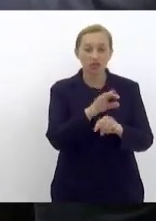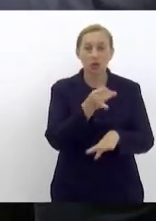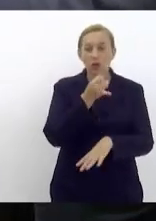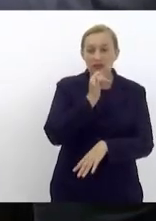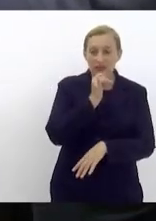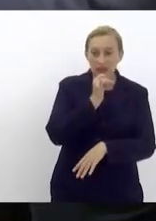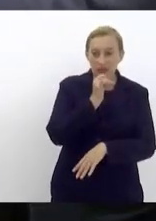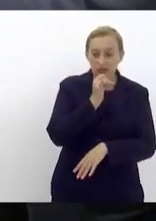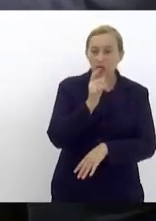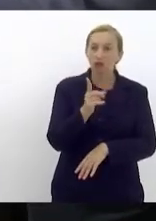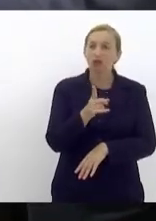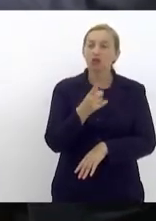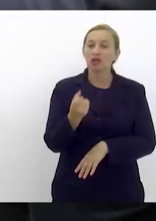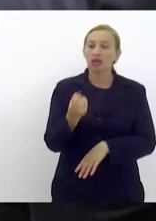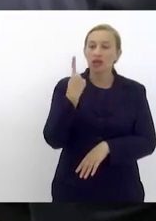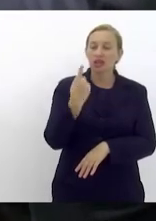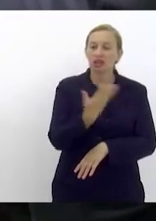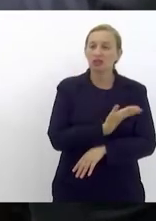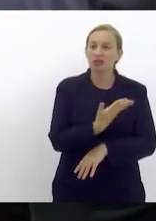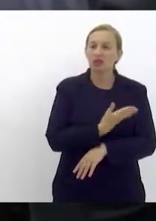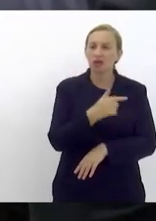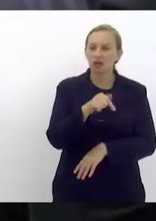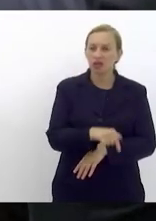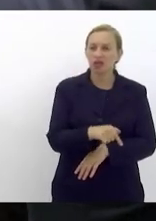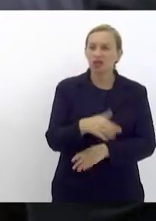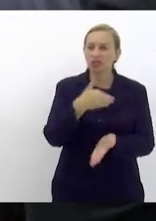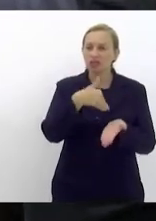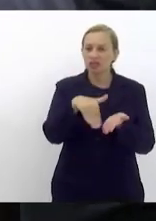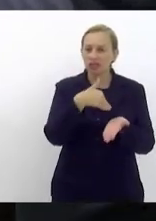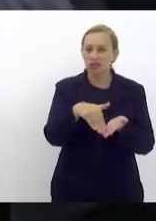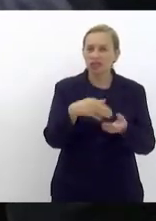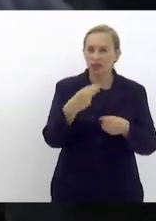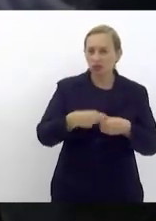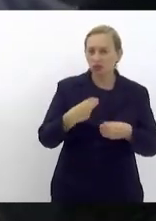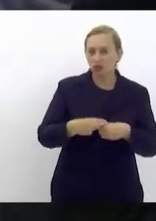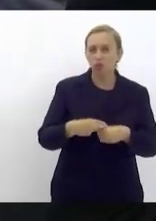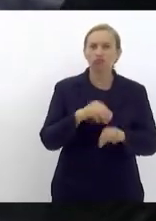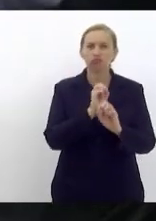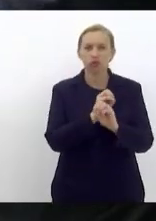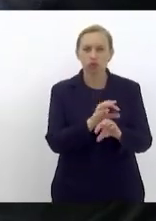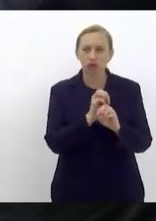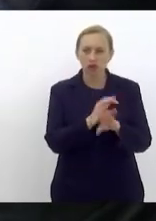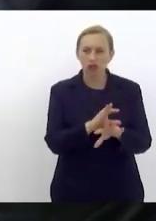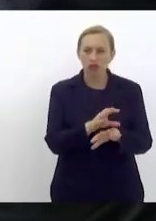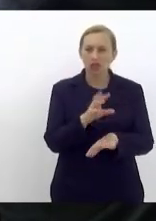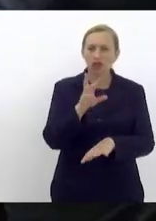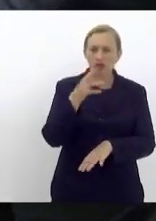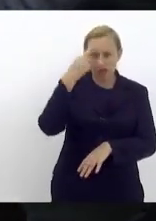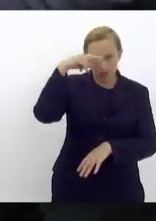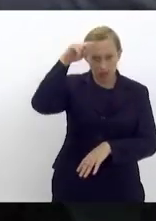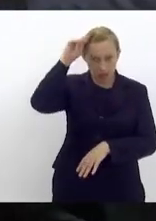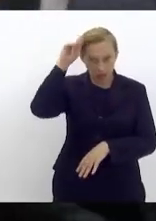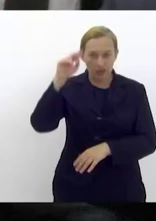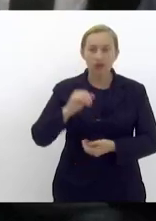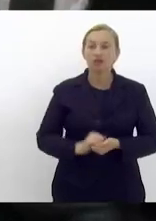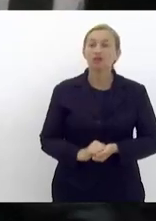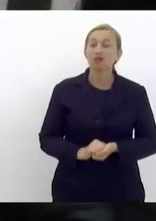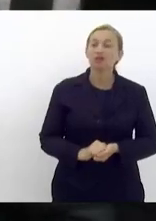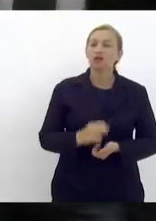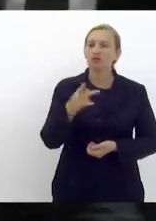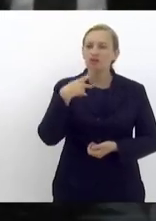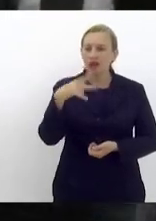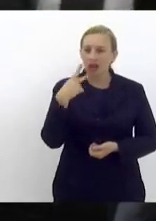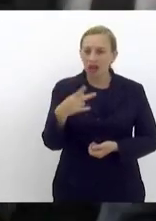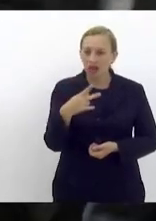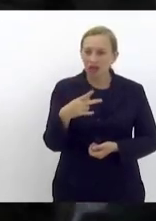que o nosso ex-colega aqui, atual secretário municipal de Educação, Renan Ferreirinha, foi se manifestar